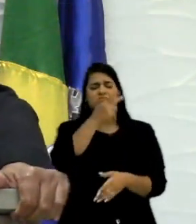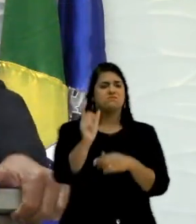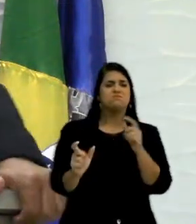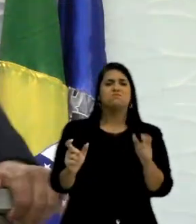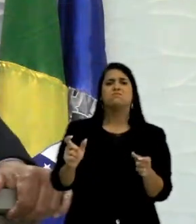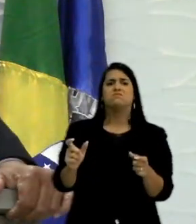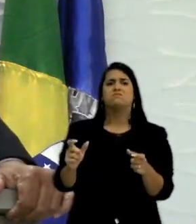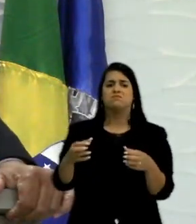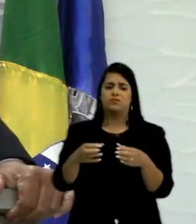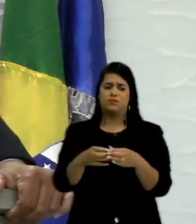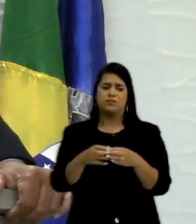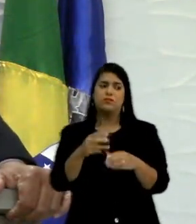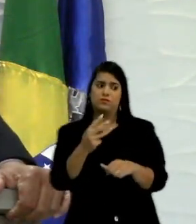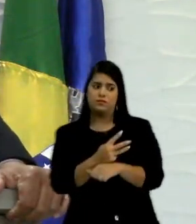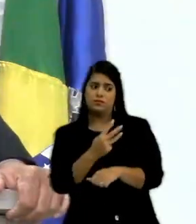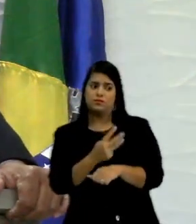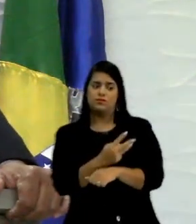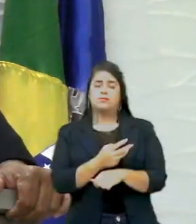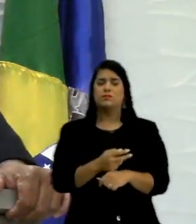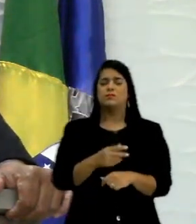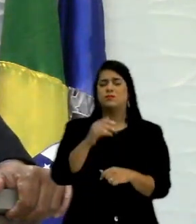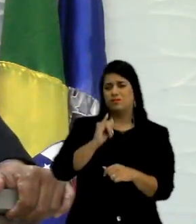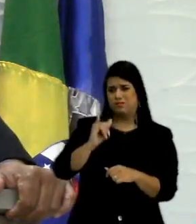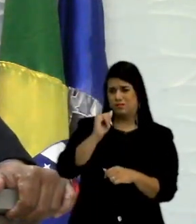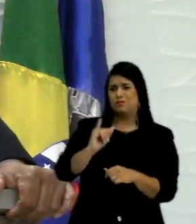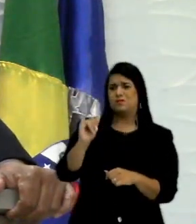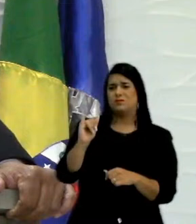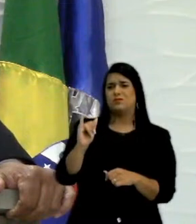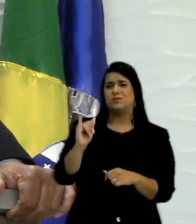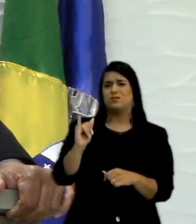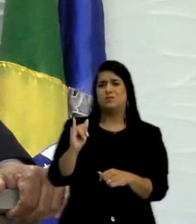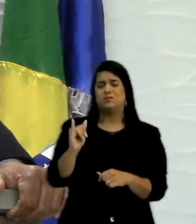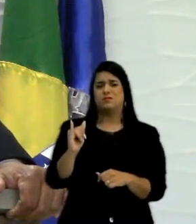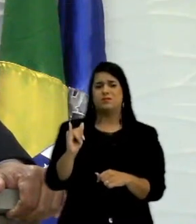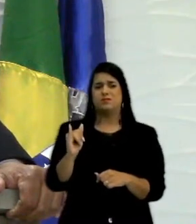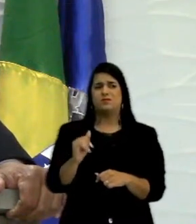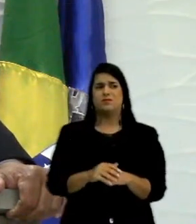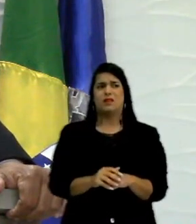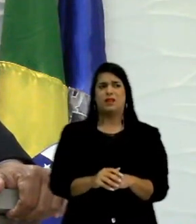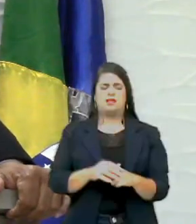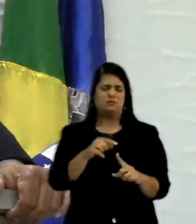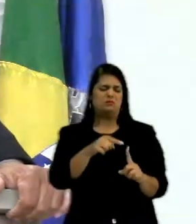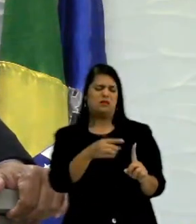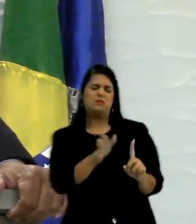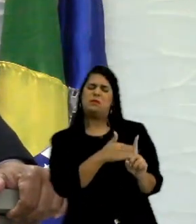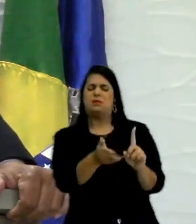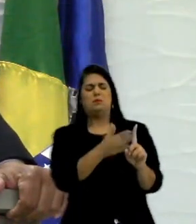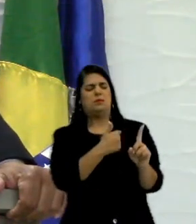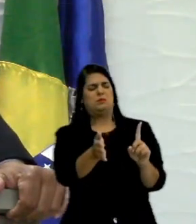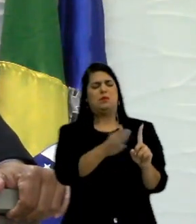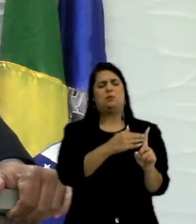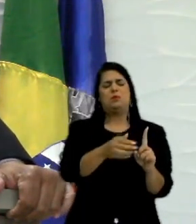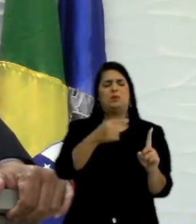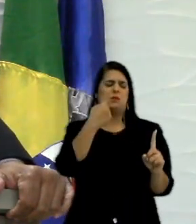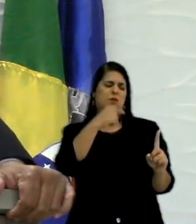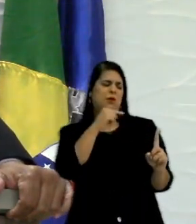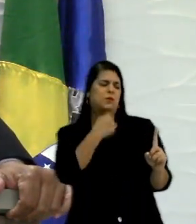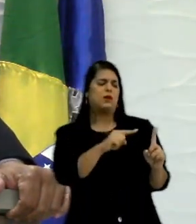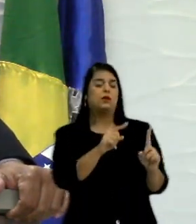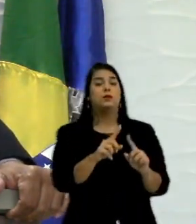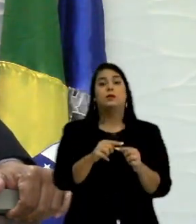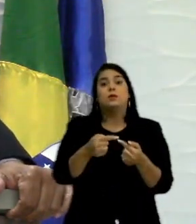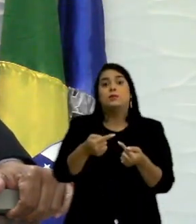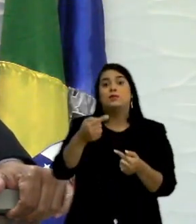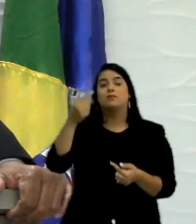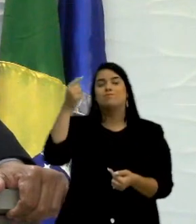grupo do Zap. E disseram umas palavras comigo, mandaram que ia me alejar, quebrar minhas pernas, me chamar de lambai e de tudo. Mas eu refleti muito